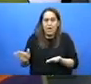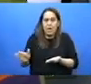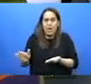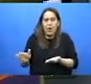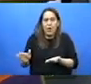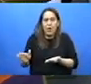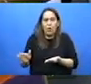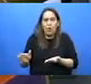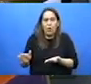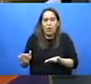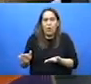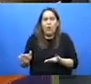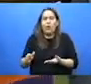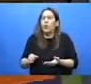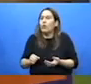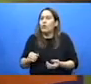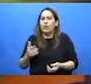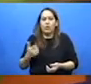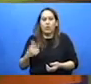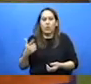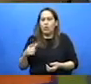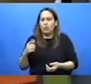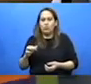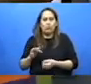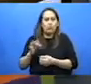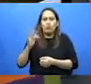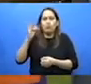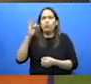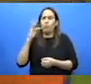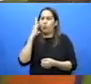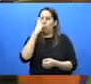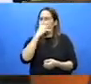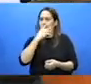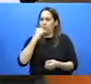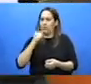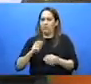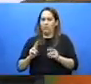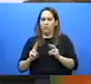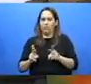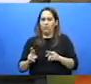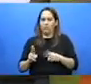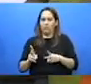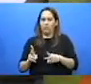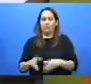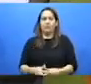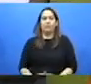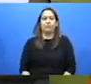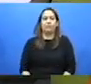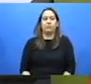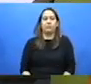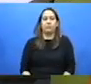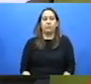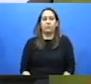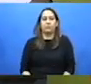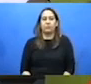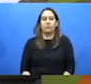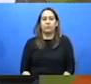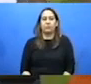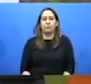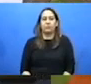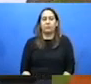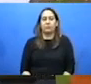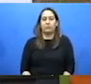vitamina que ela precisa para crescer forte e bonita. Gostaram? Capricha na letra, responde bem bonito aí.